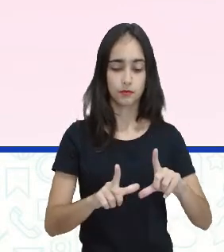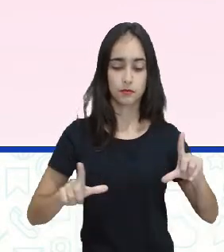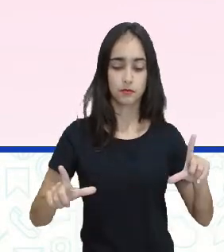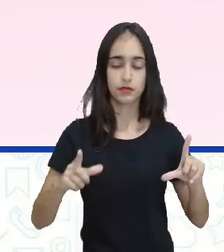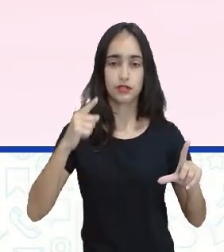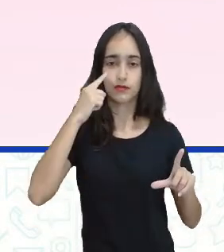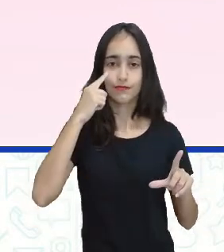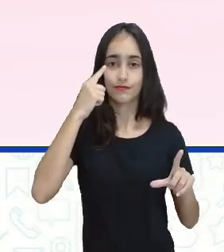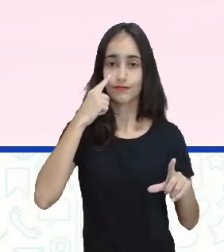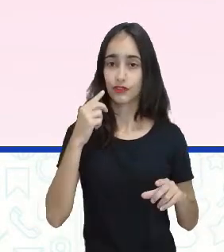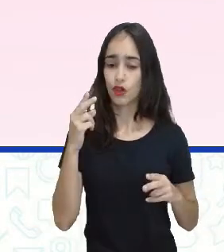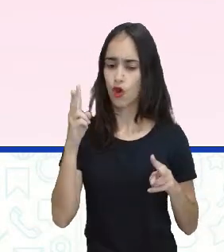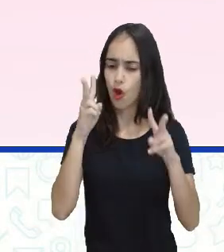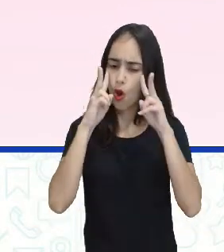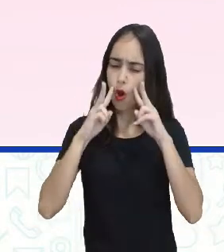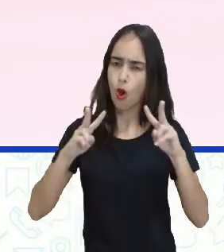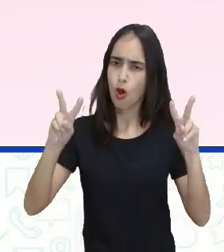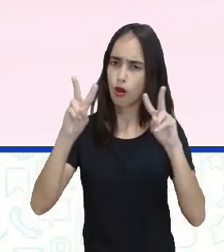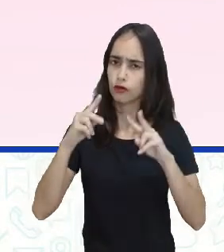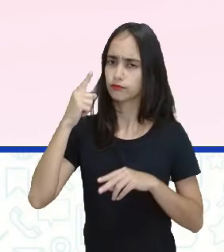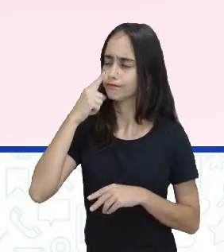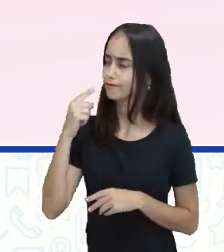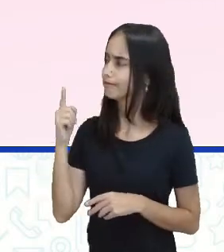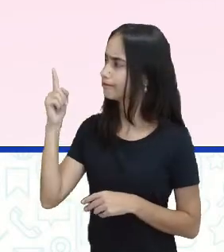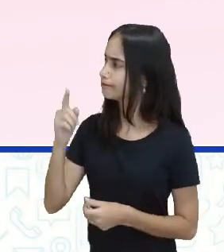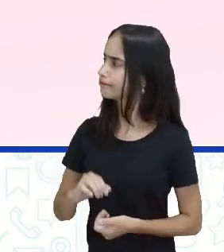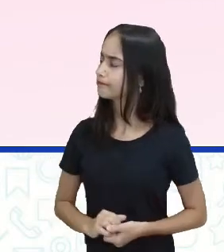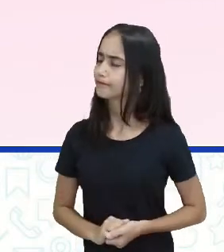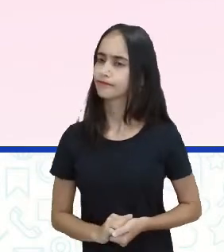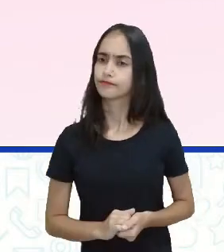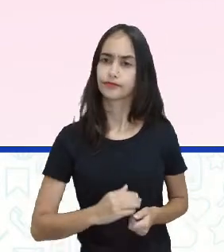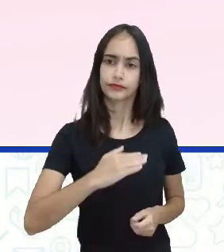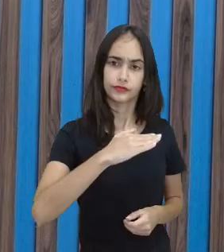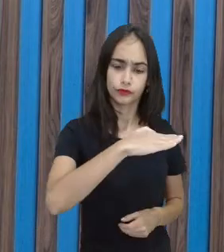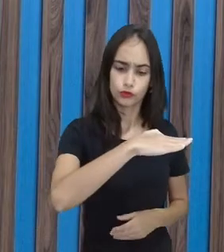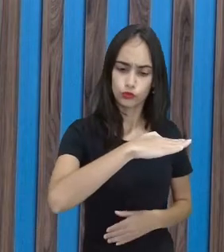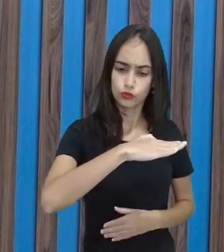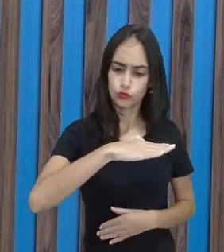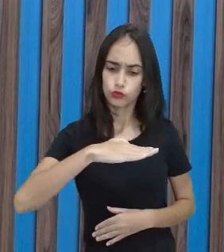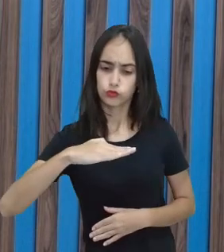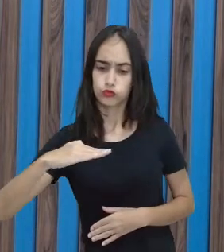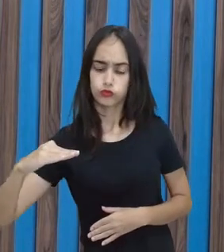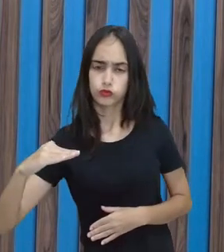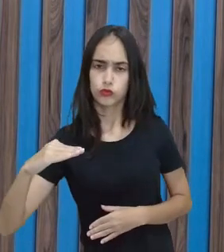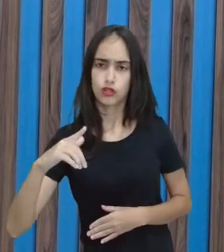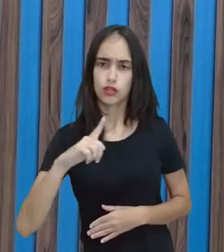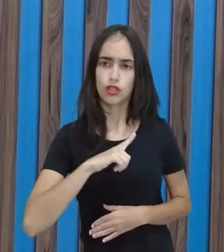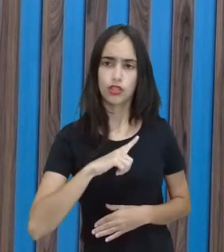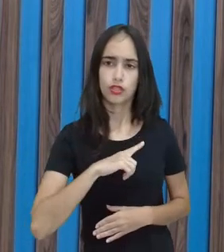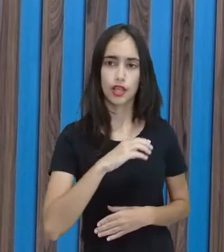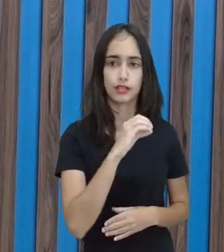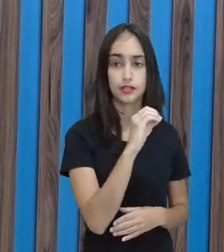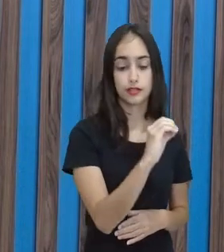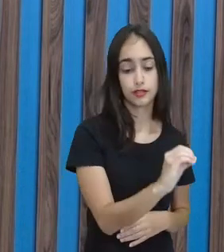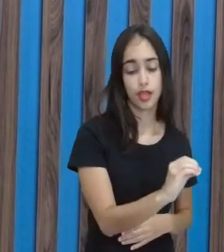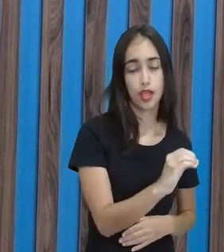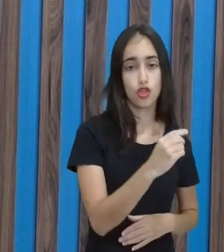Observe esse gráfico. Na horizontal, nós temos o zerinho,